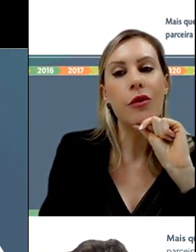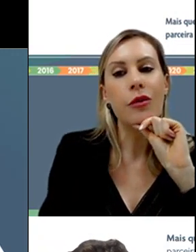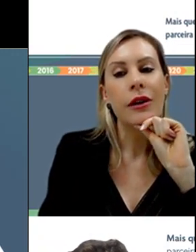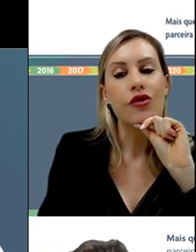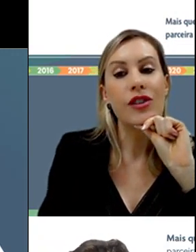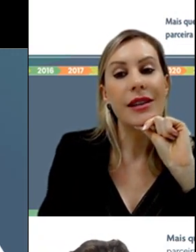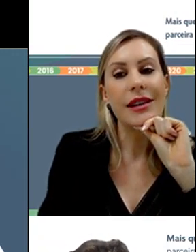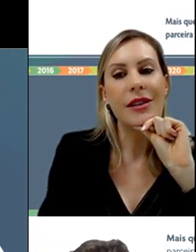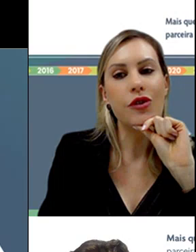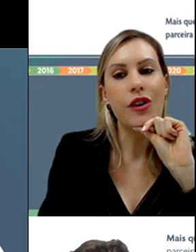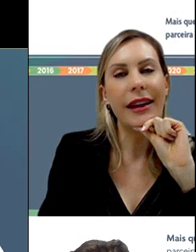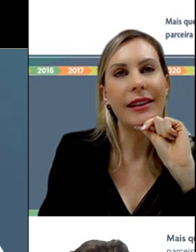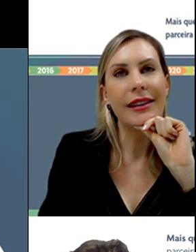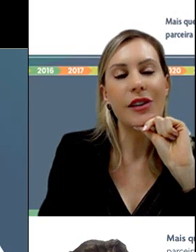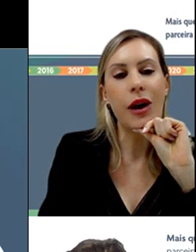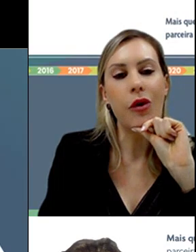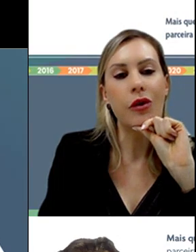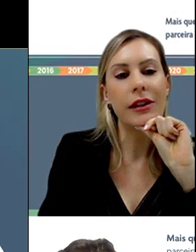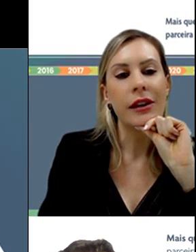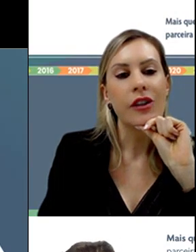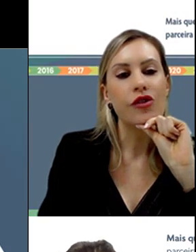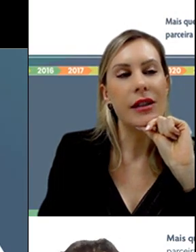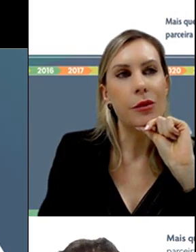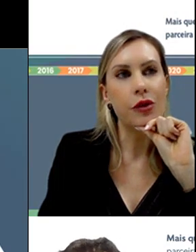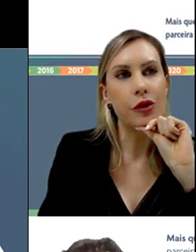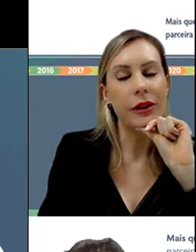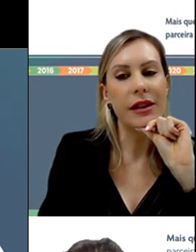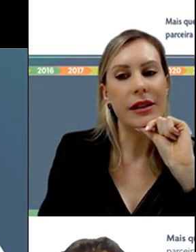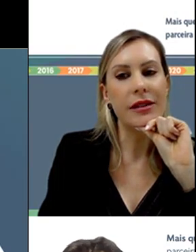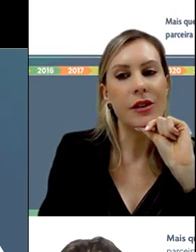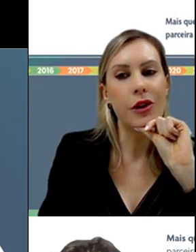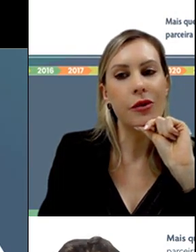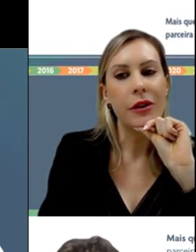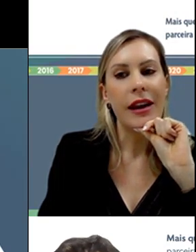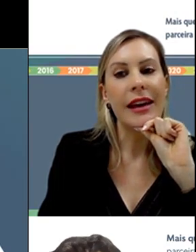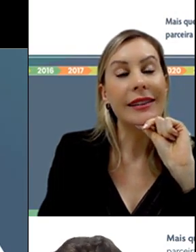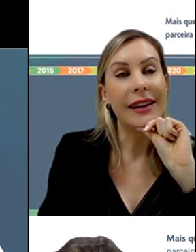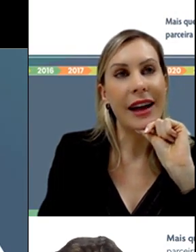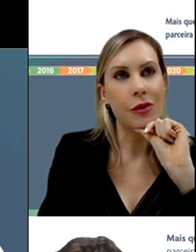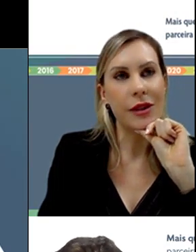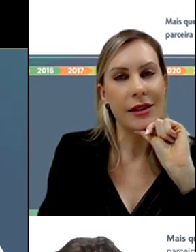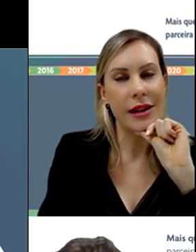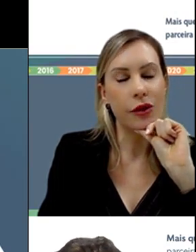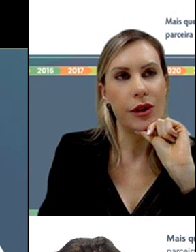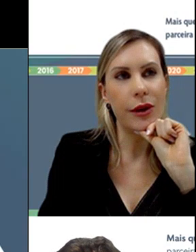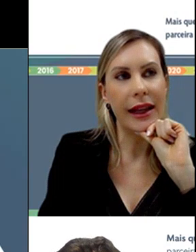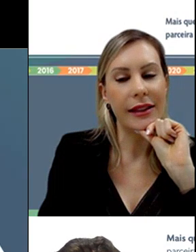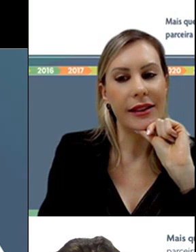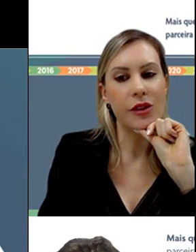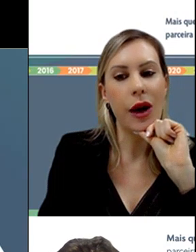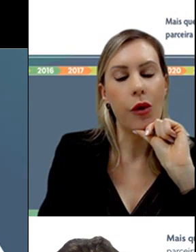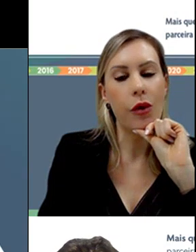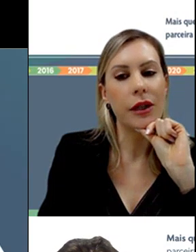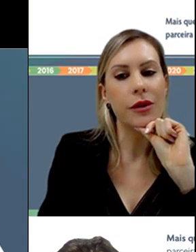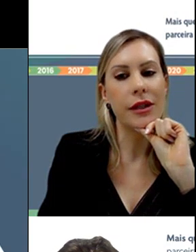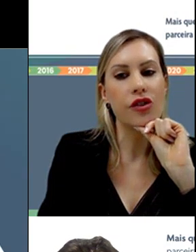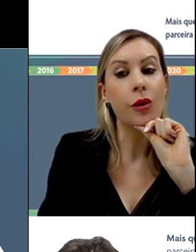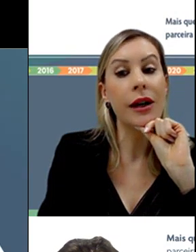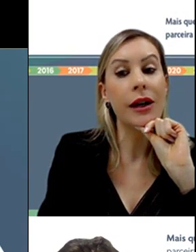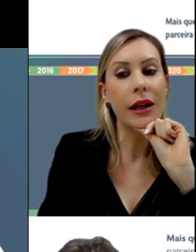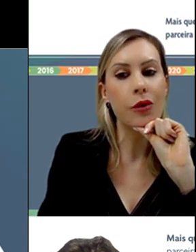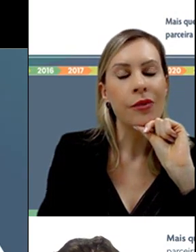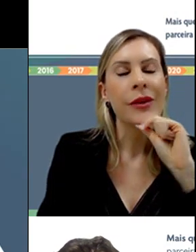um total de 680 na sua conta. Desembolsou 308 e entraram 680 na sua conta,